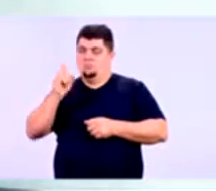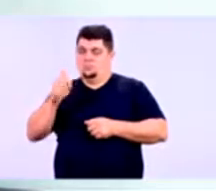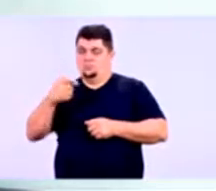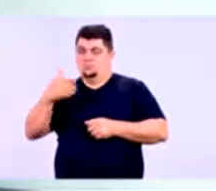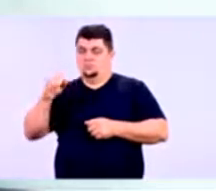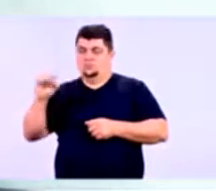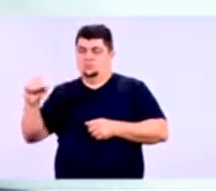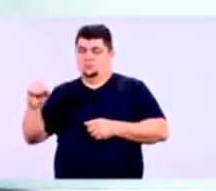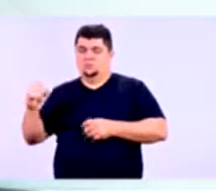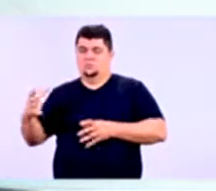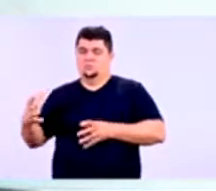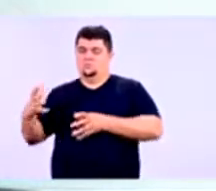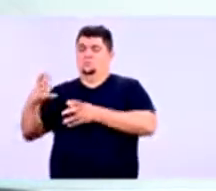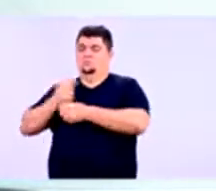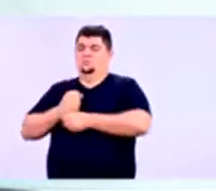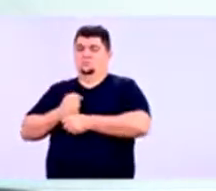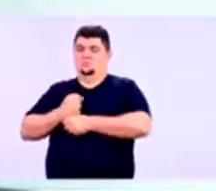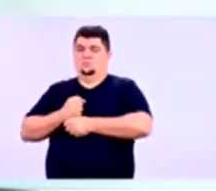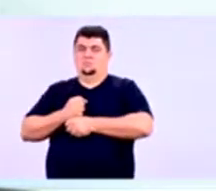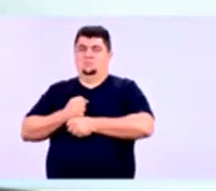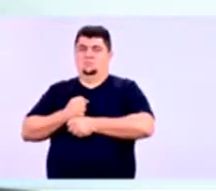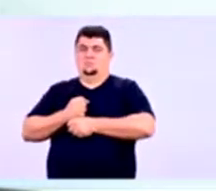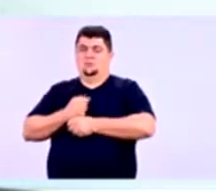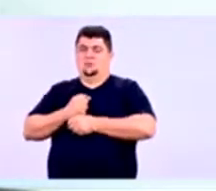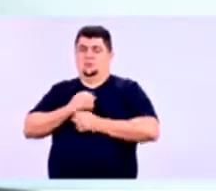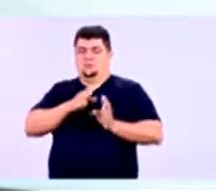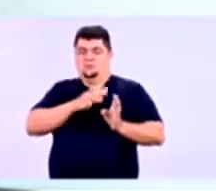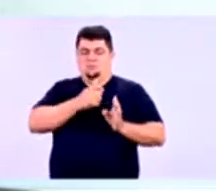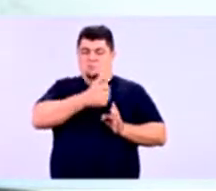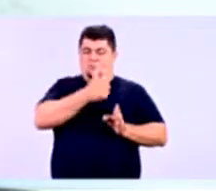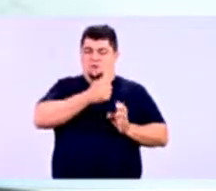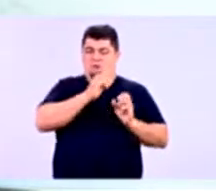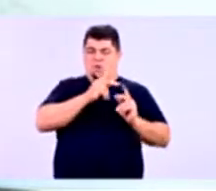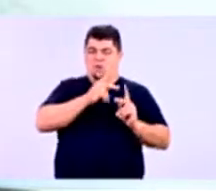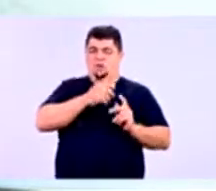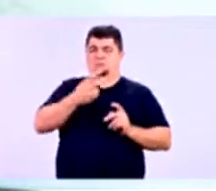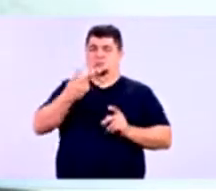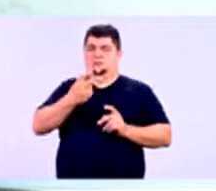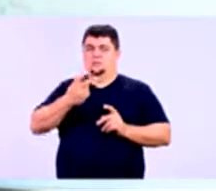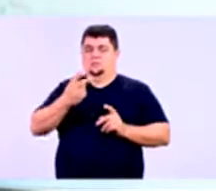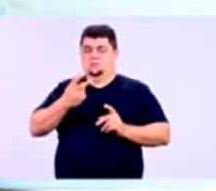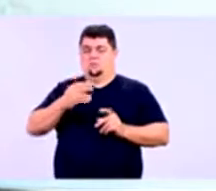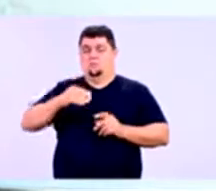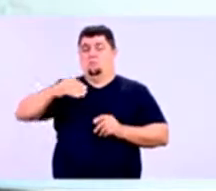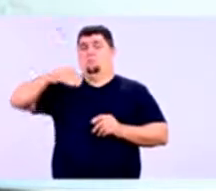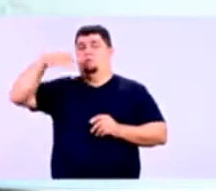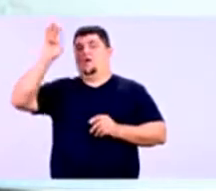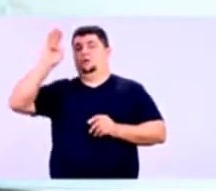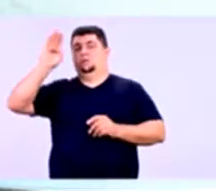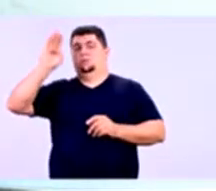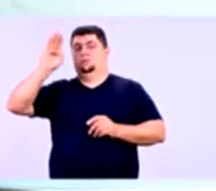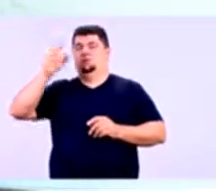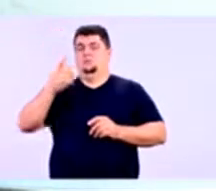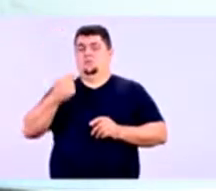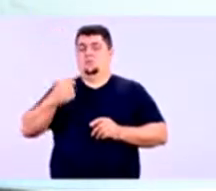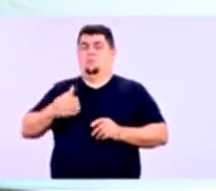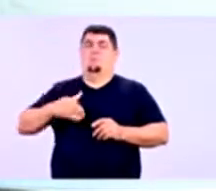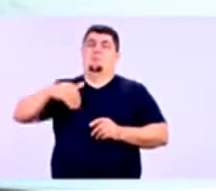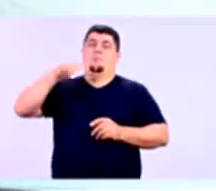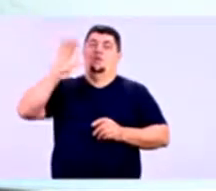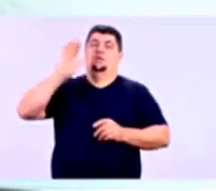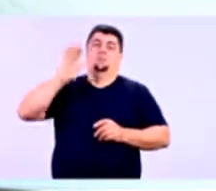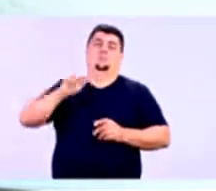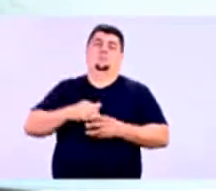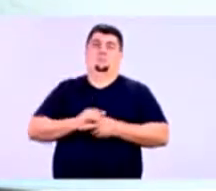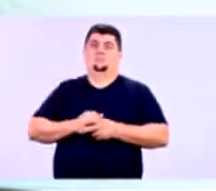a partir do segundo período, a taxa de juros passa a ser, o valor dos juros passa a ser